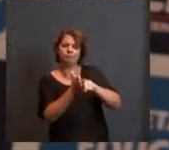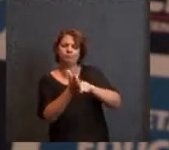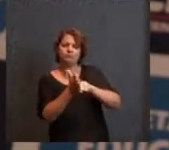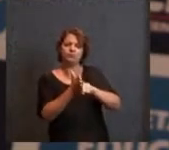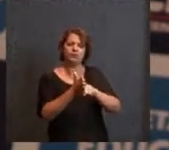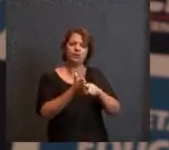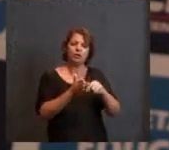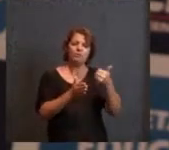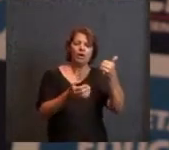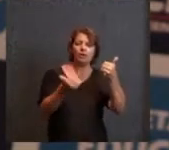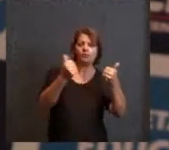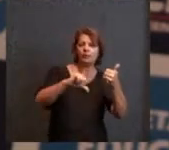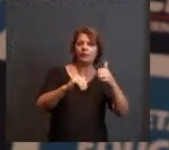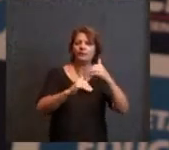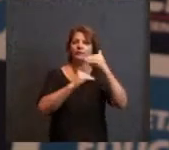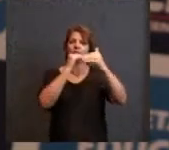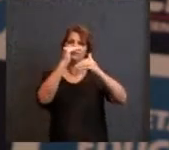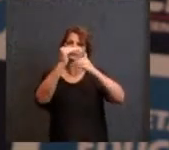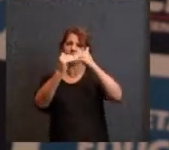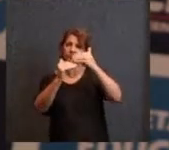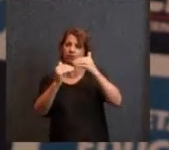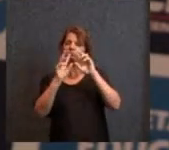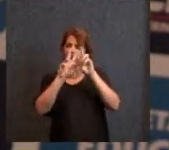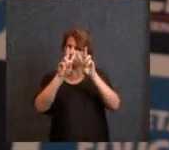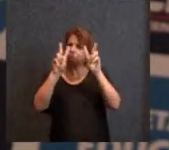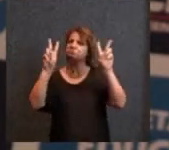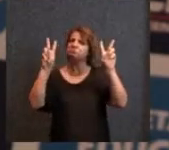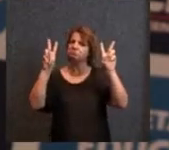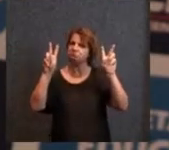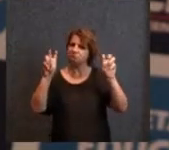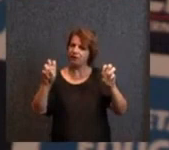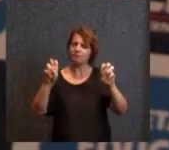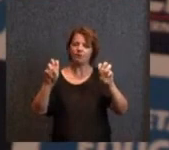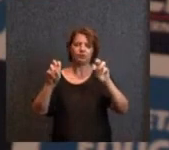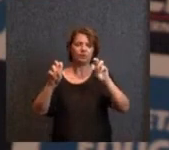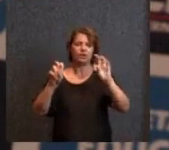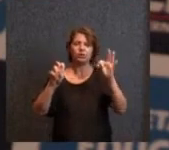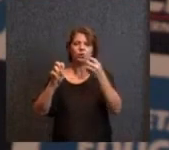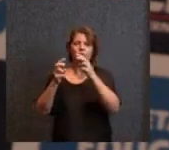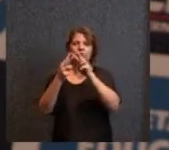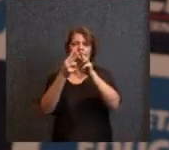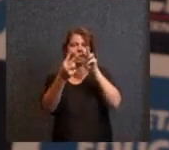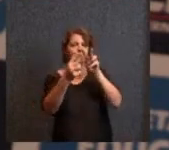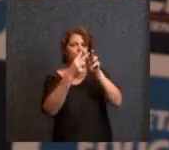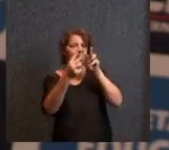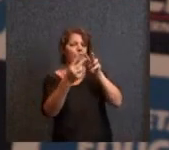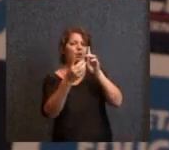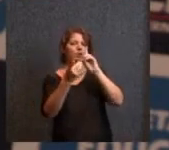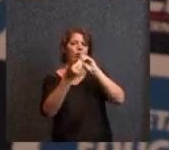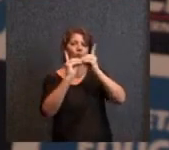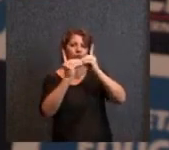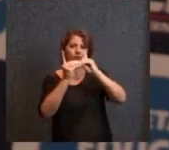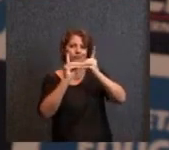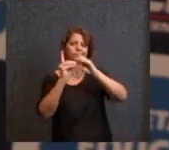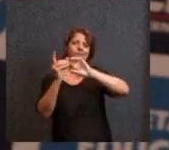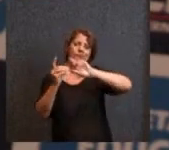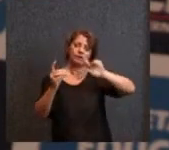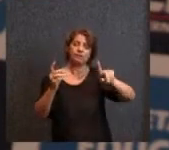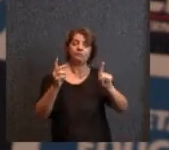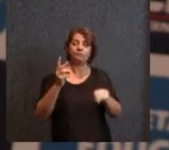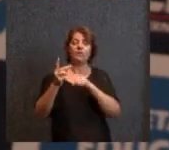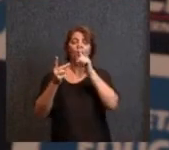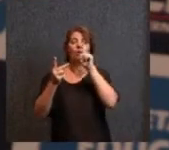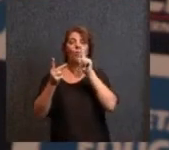com anos iniciais, mas será um tema abordado em todos os demais segmentos. Teremos logo em seguida